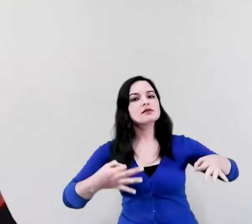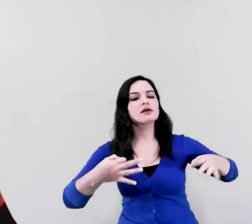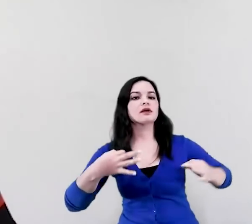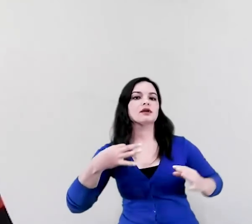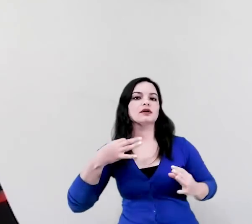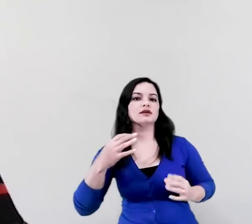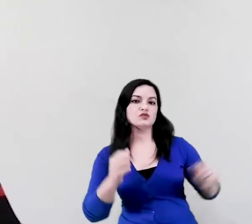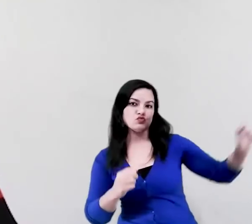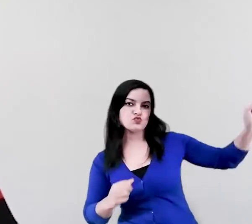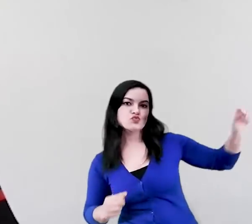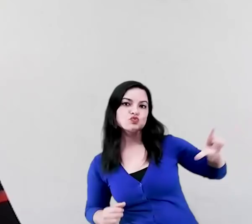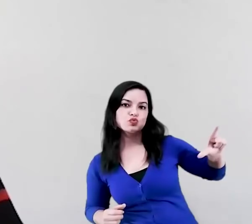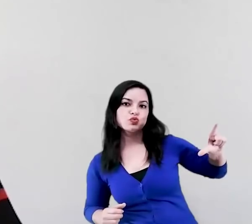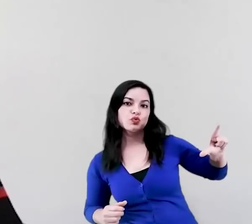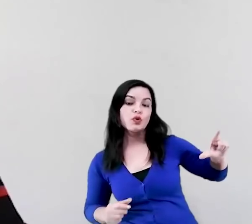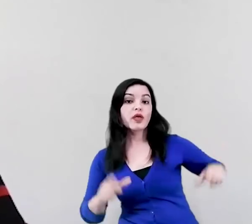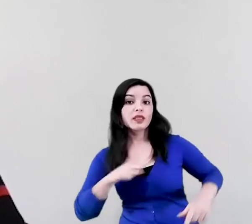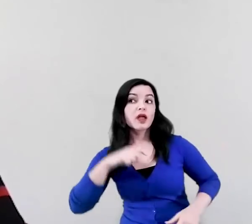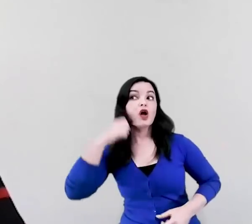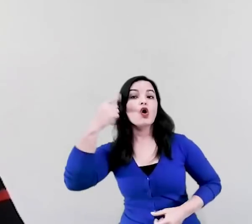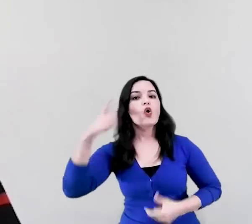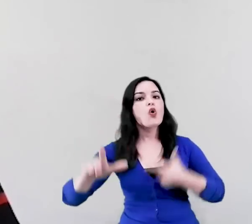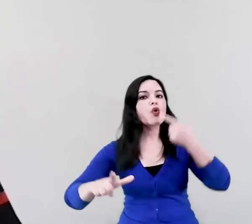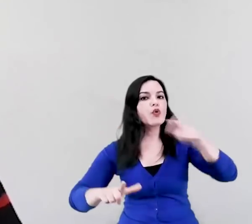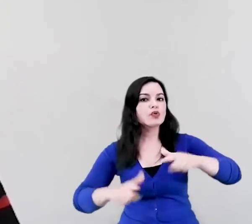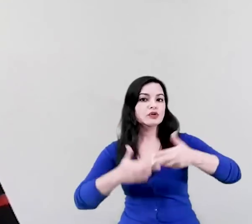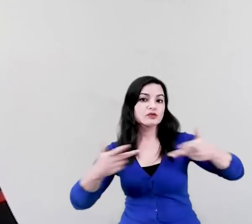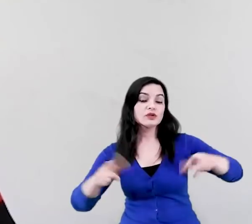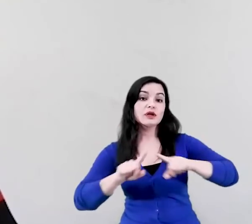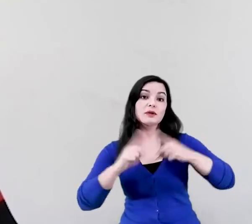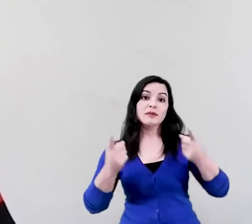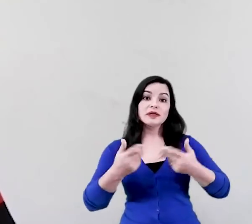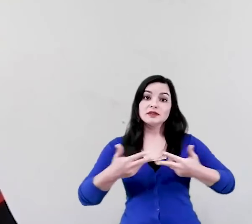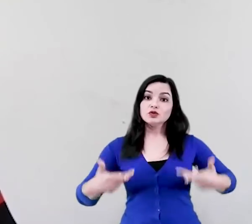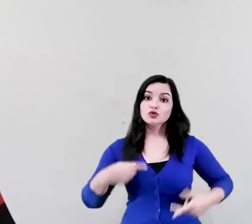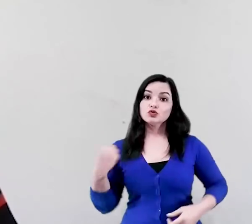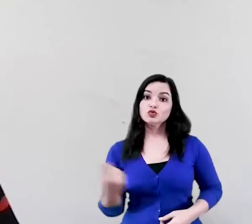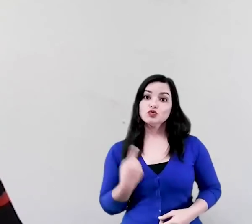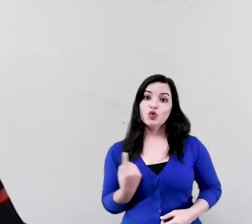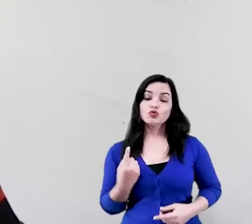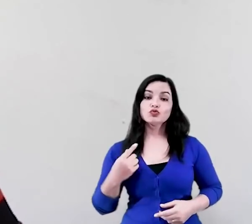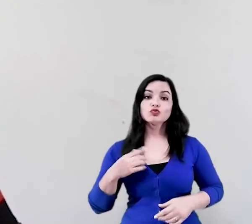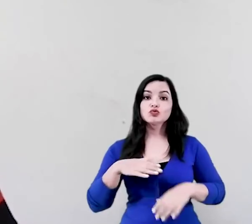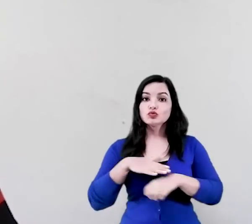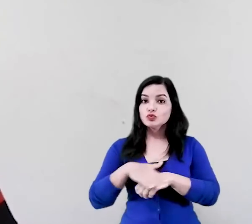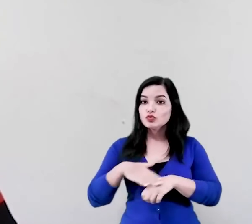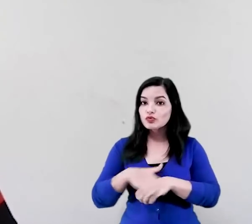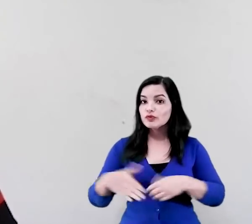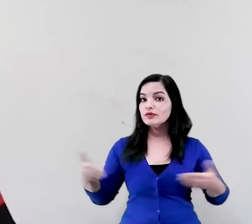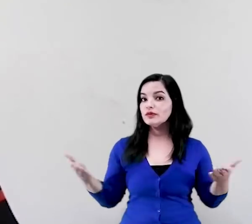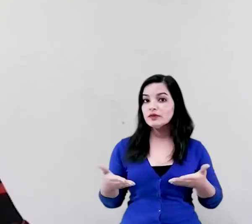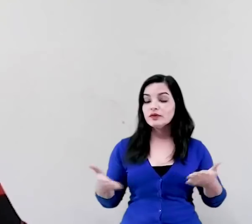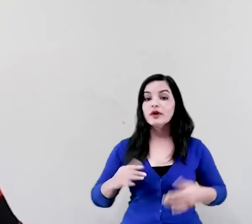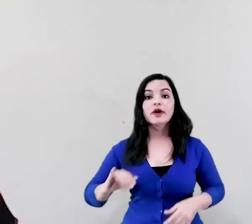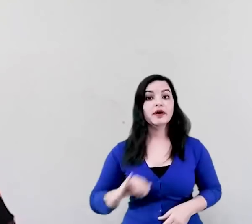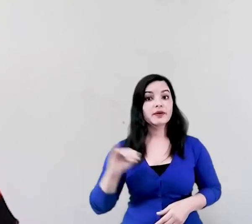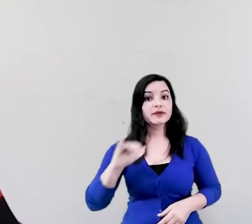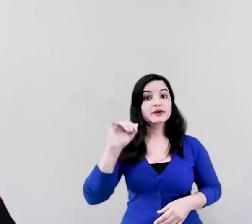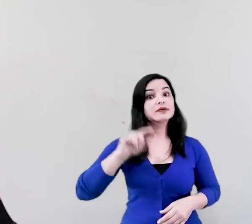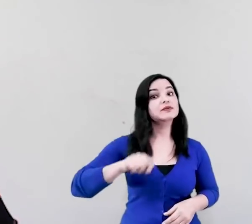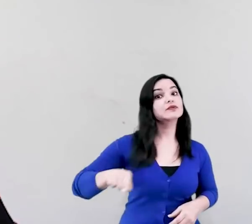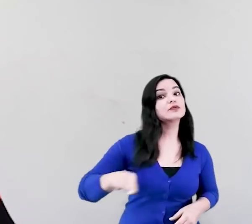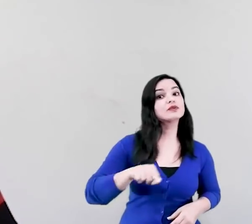outros fatores, mas dentro daquilo que nós estamos conversando neste momento, é importante que vocês saibam que